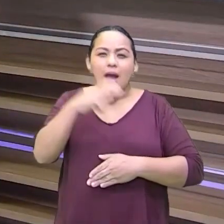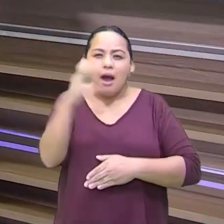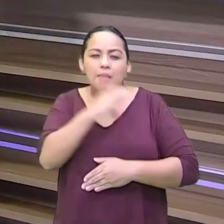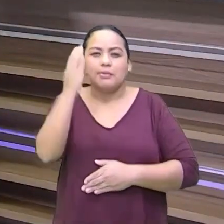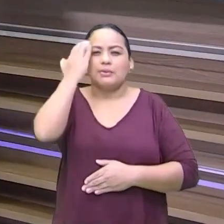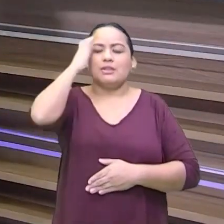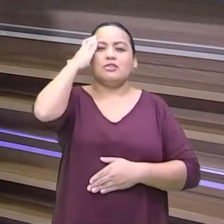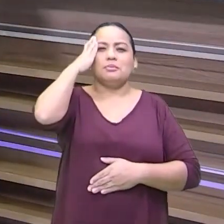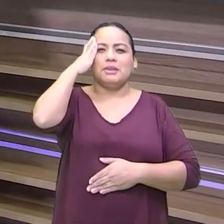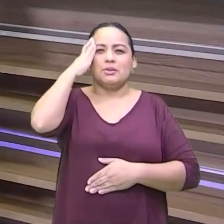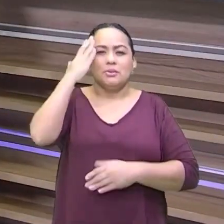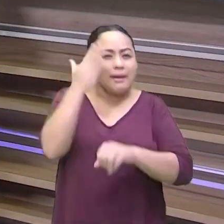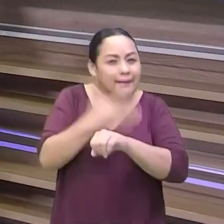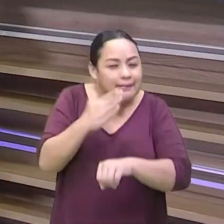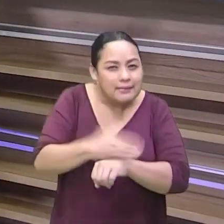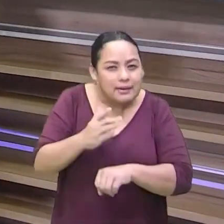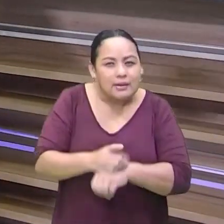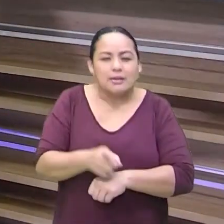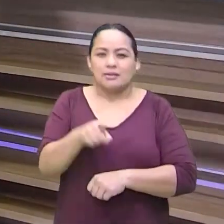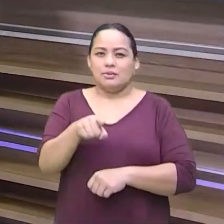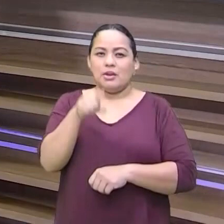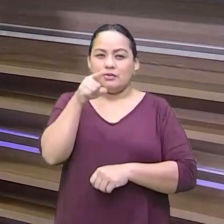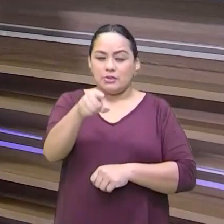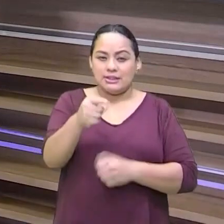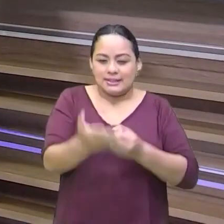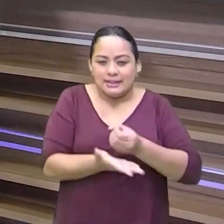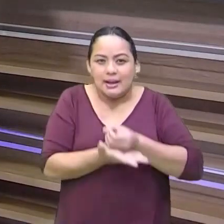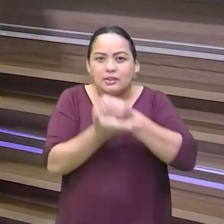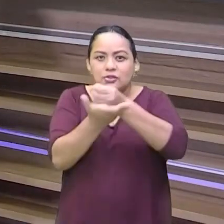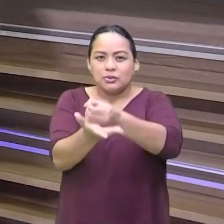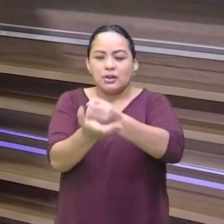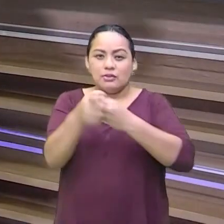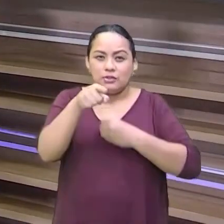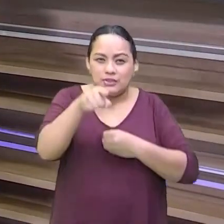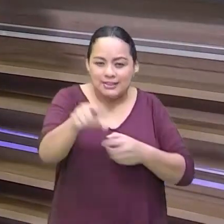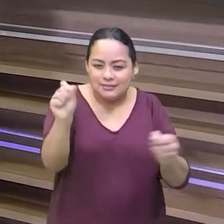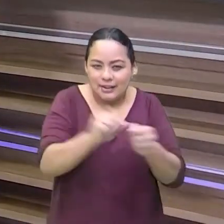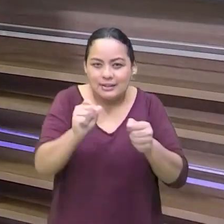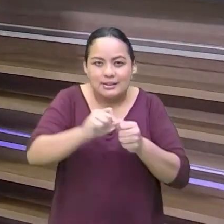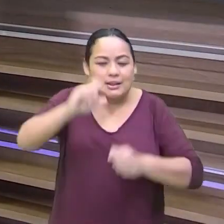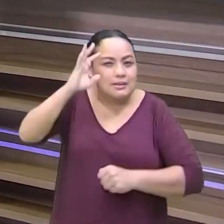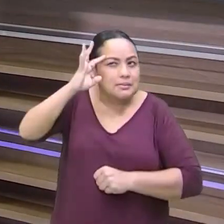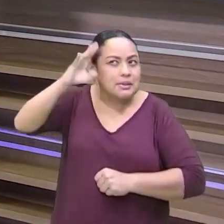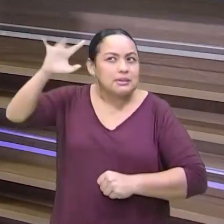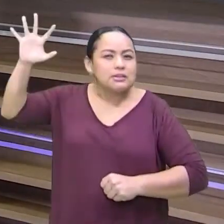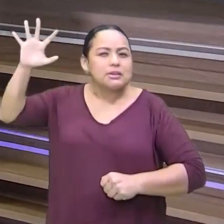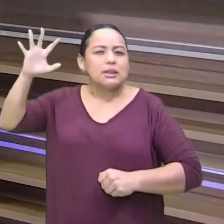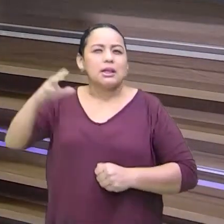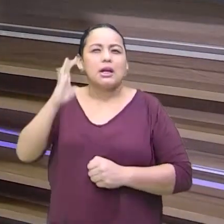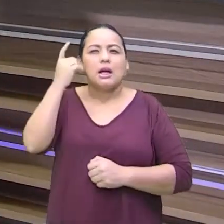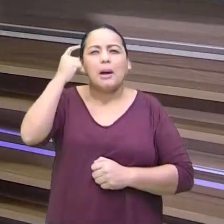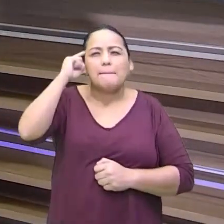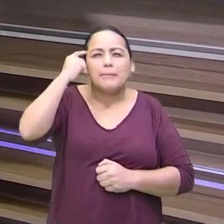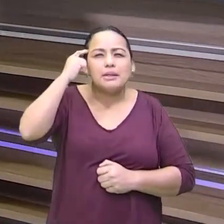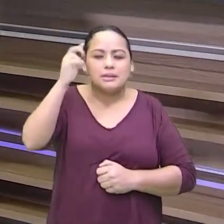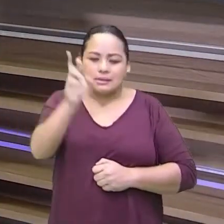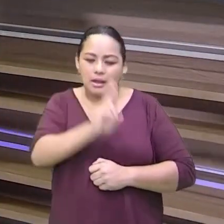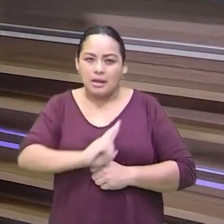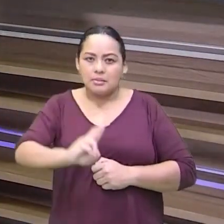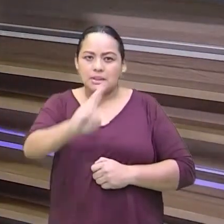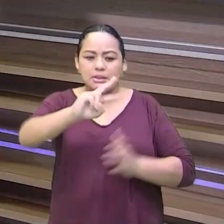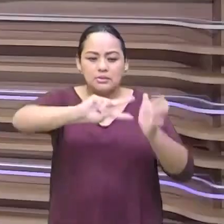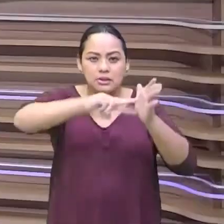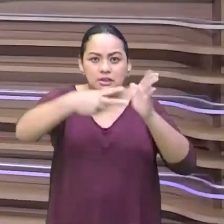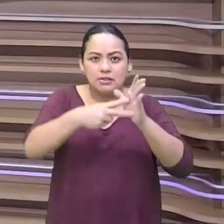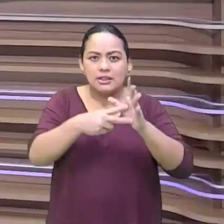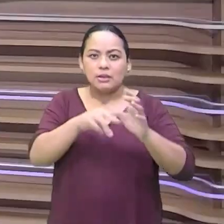tá certo? Porque vai ajudar você a imaginar, a deduzir o que aquela tirinha está representando por meio